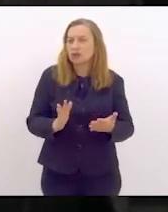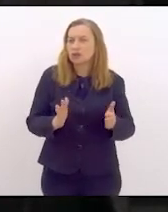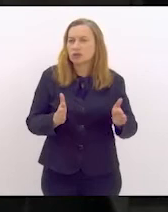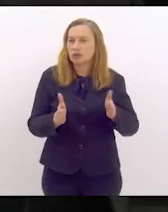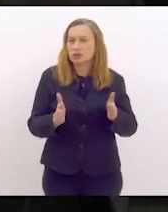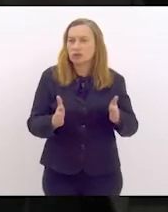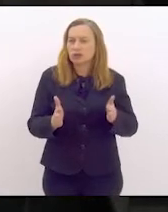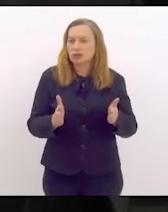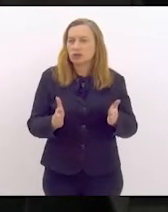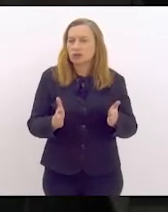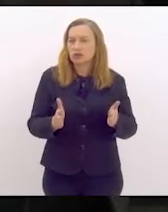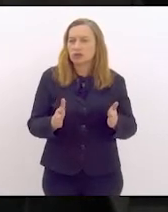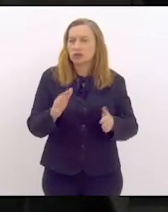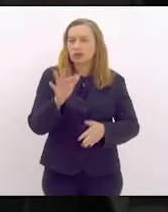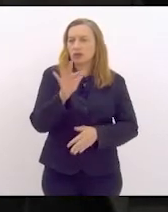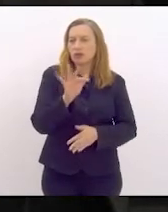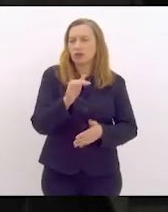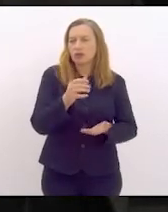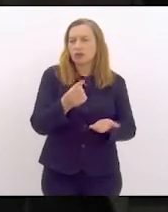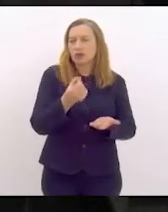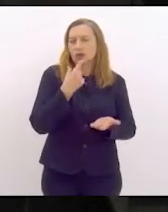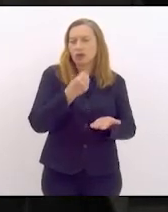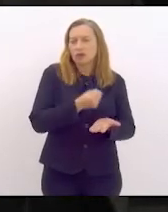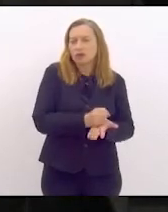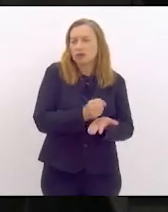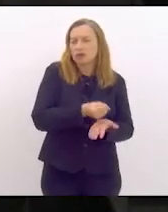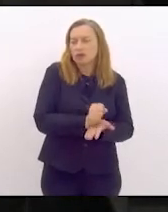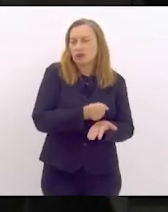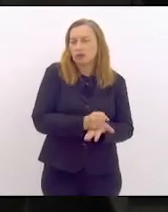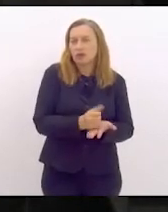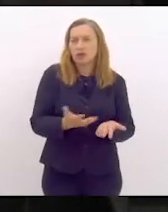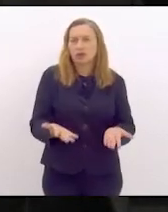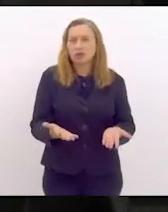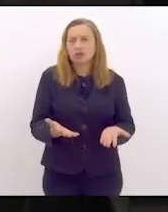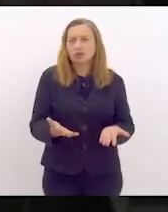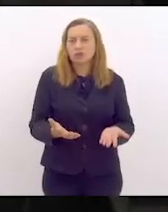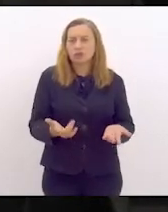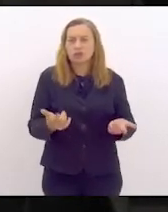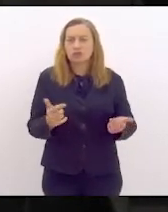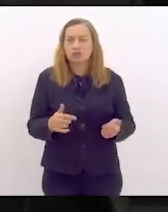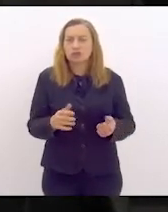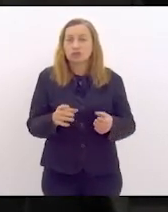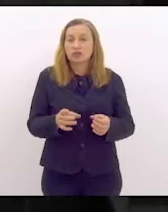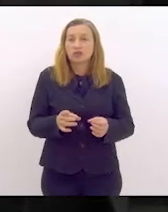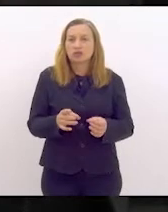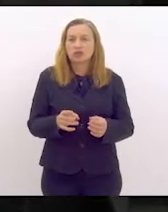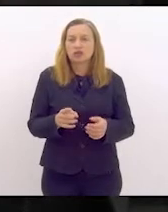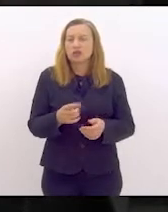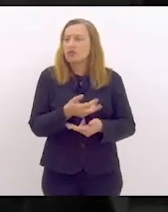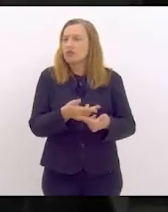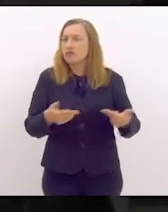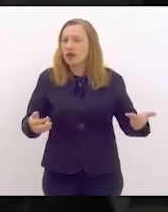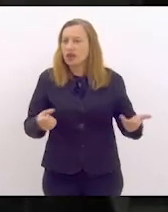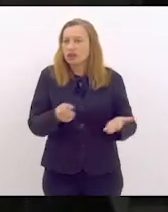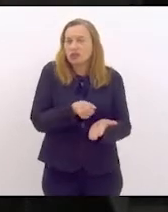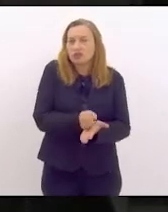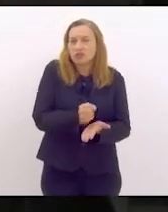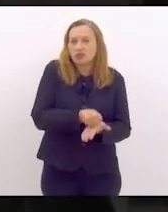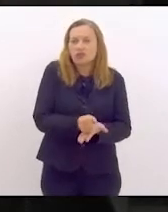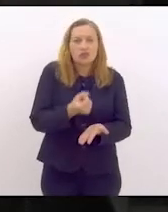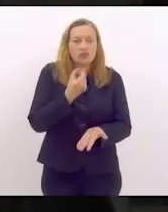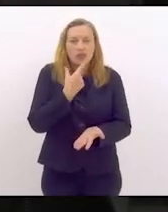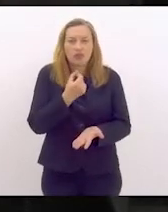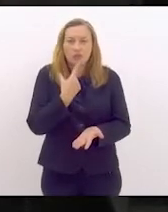intervalos entre as farmácias. Isto aqui é o paraíso das farmácias. A